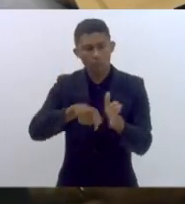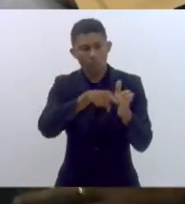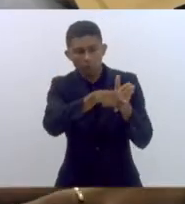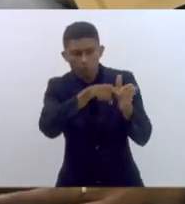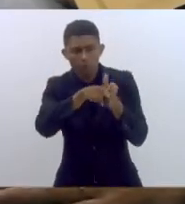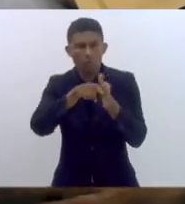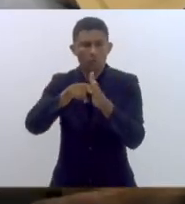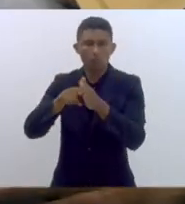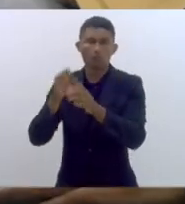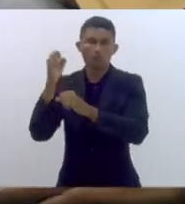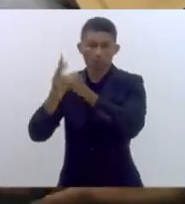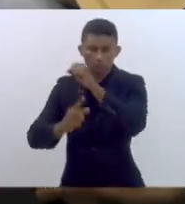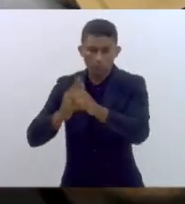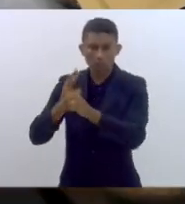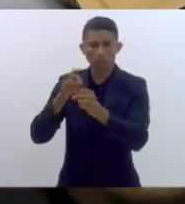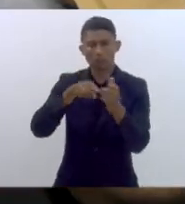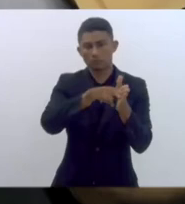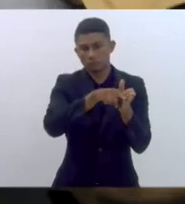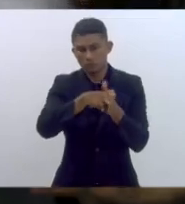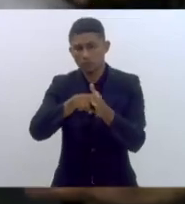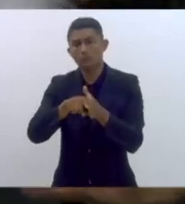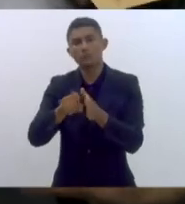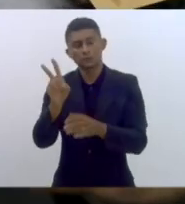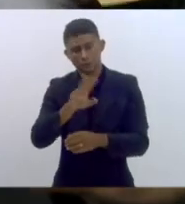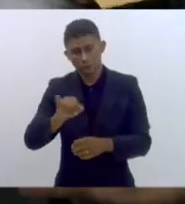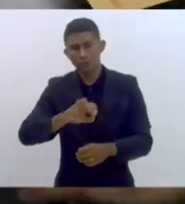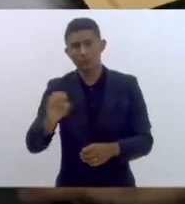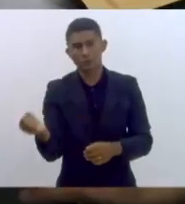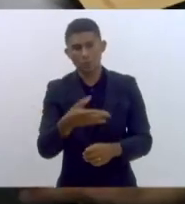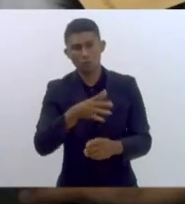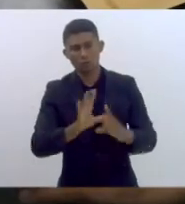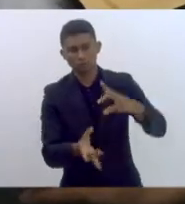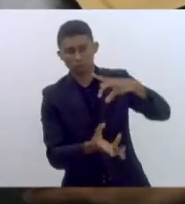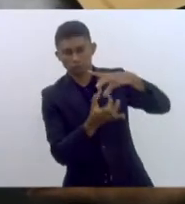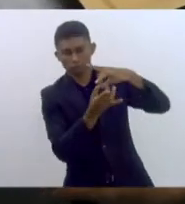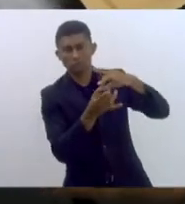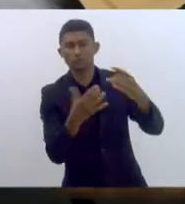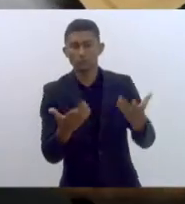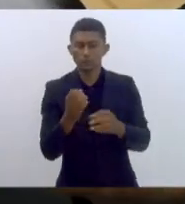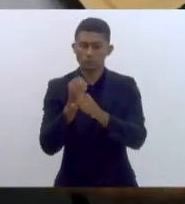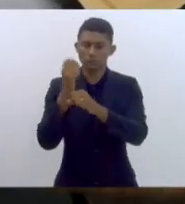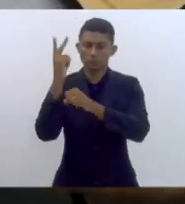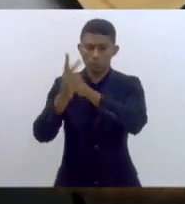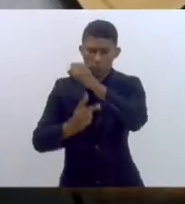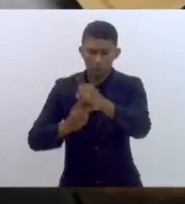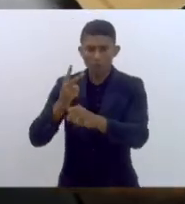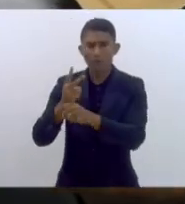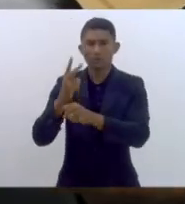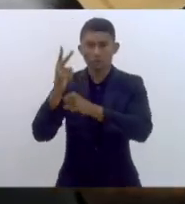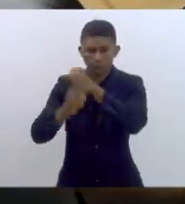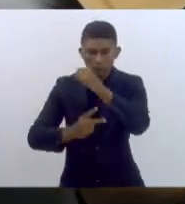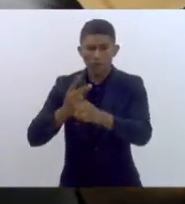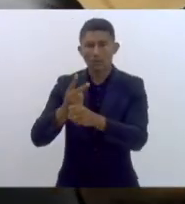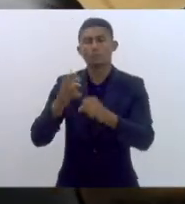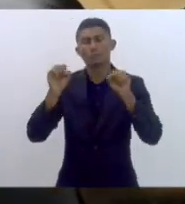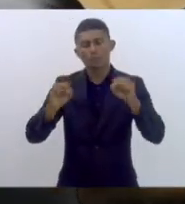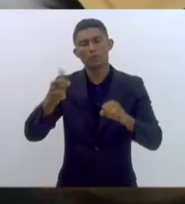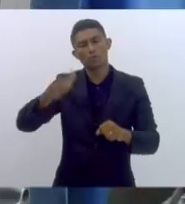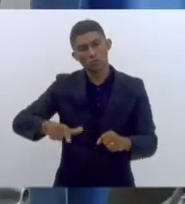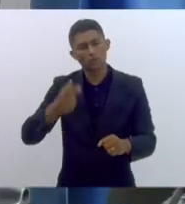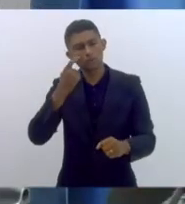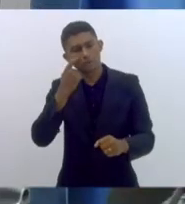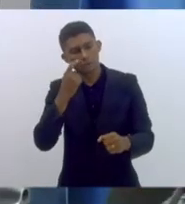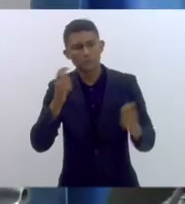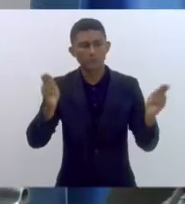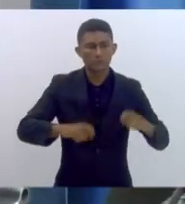revisões, terão um novo anexo de ressalvas e tal. Então, assim, a cada 2 anos, essa questão pode ser revista.